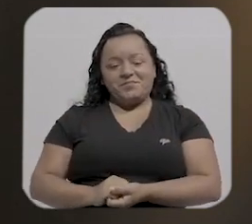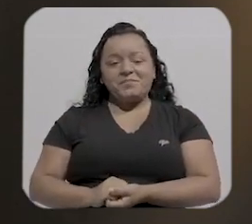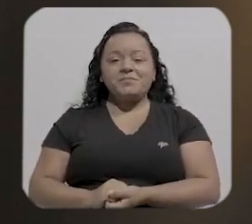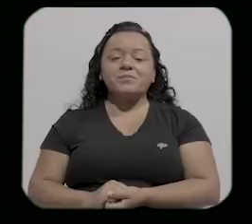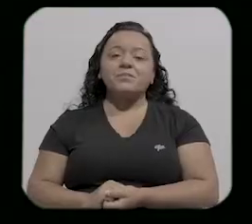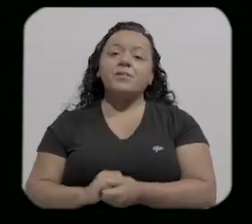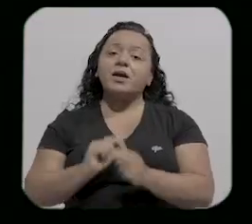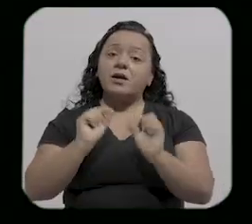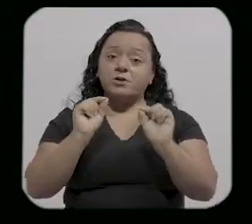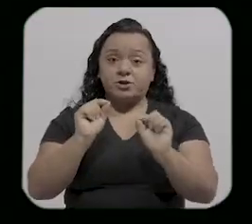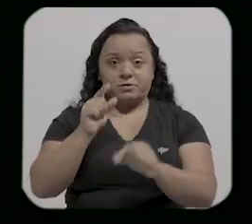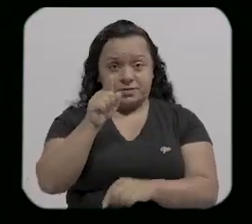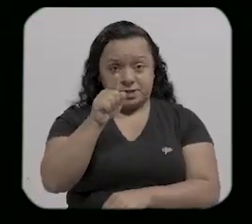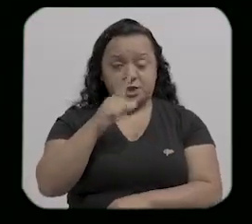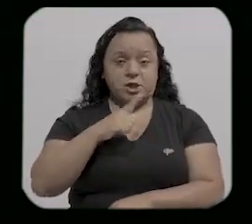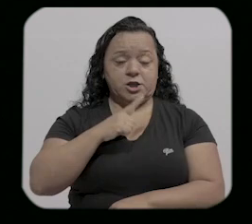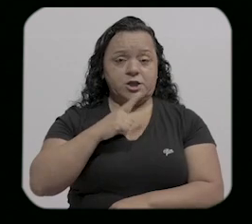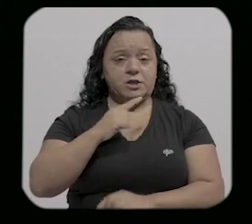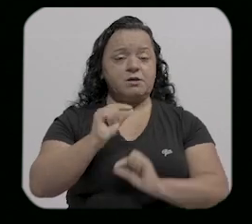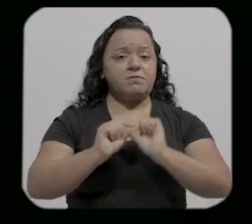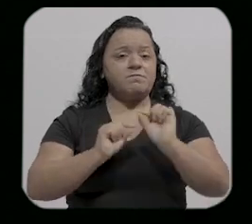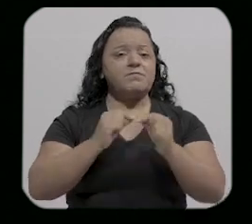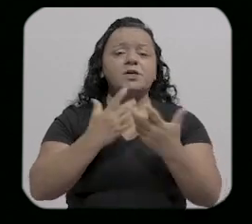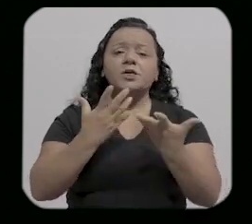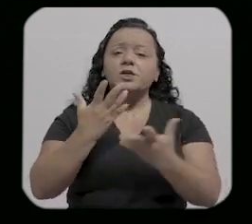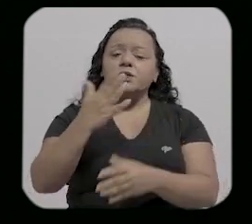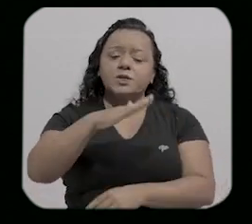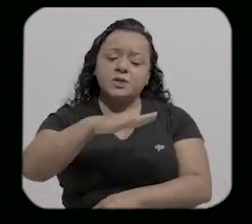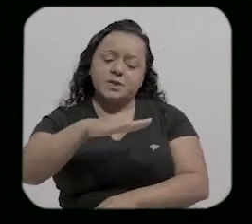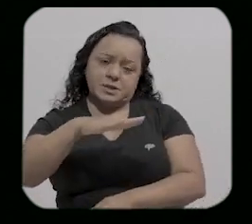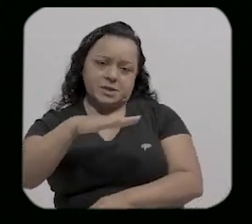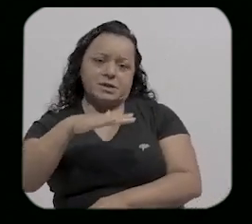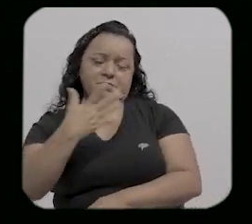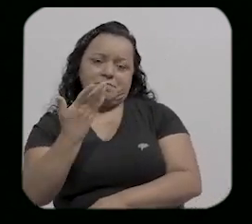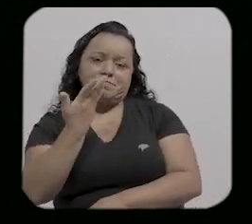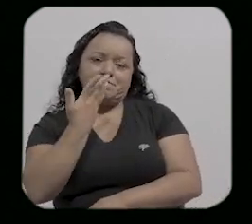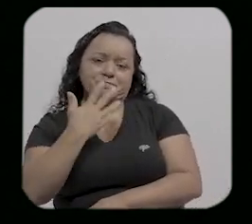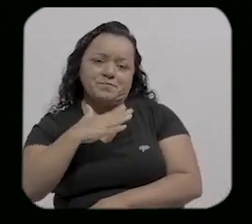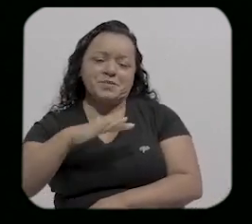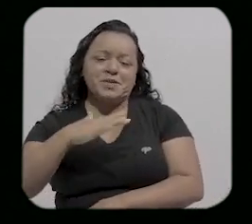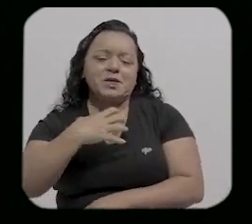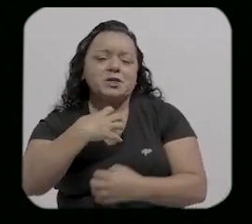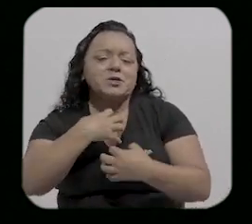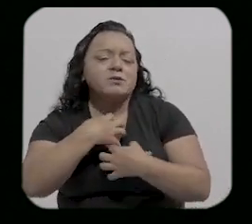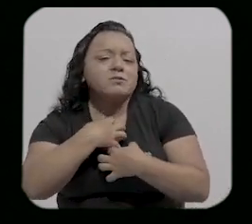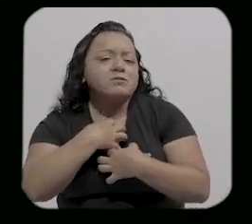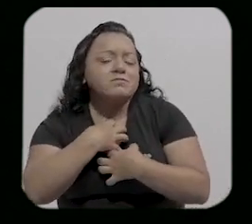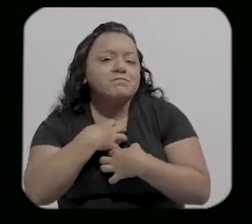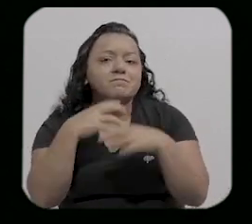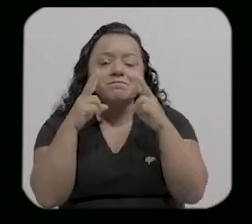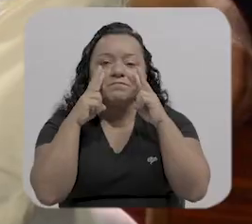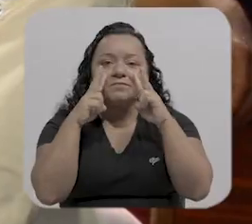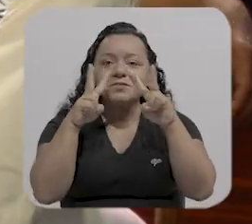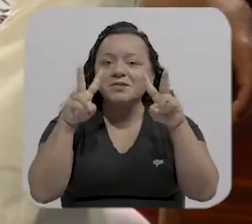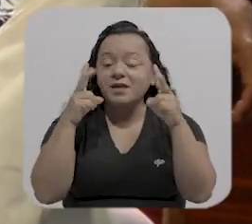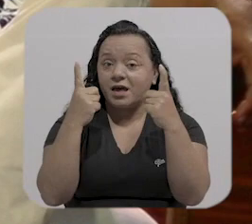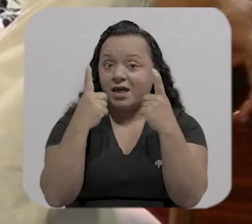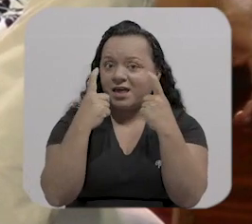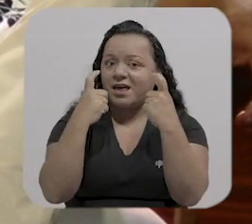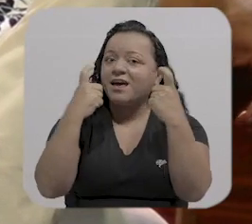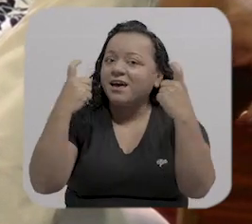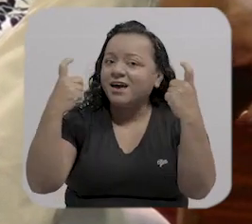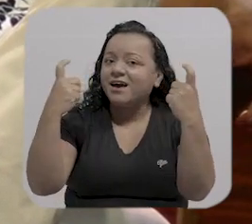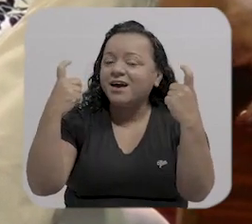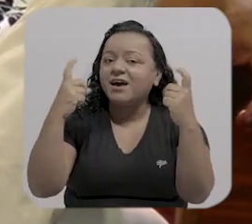né? Agora, já que você tinha, acho que toda criança tem, né, essa sensibilidade, esse